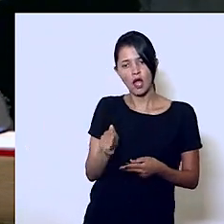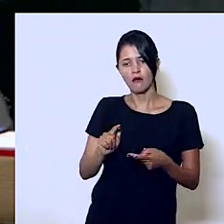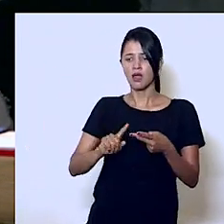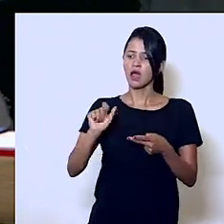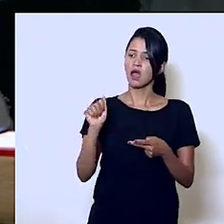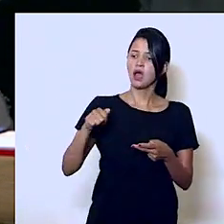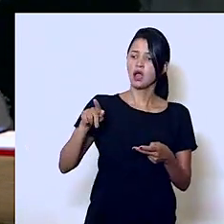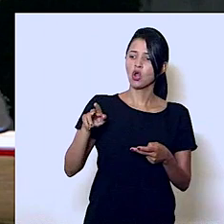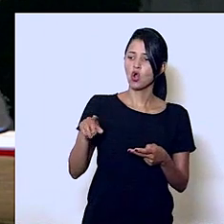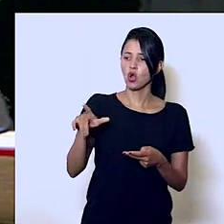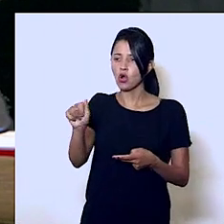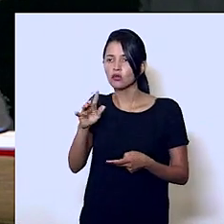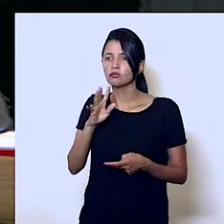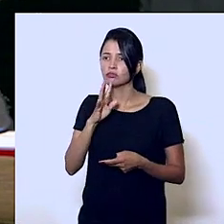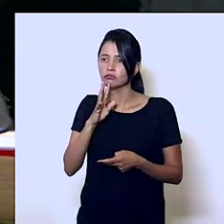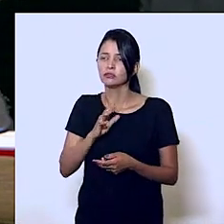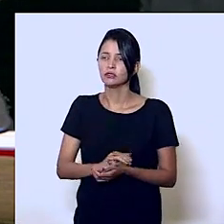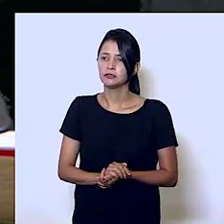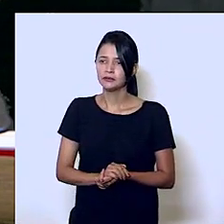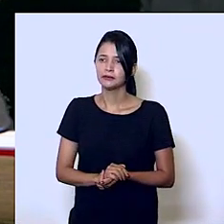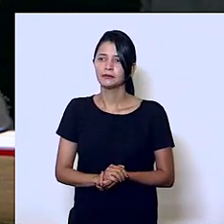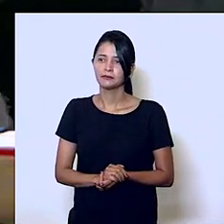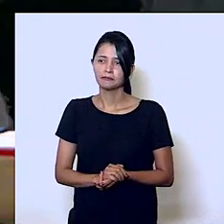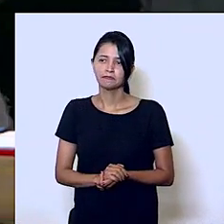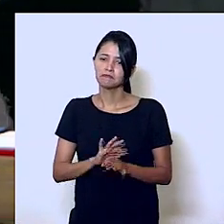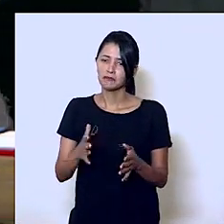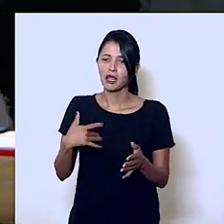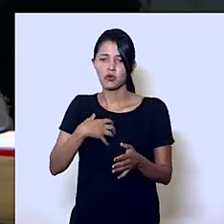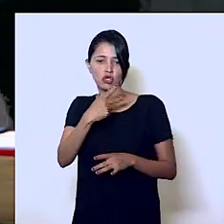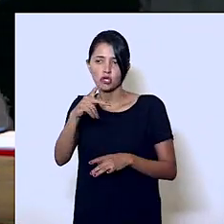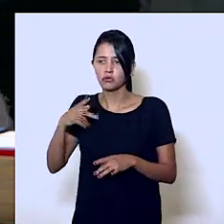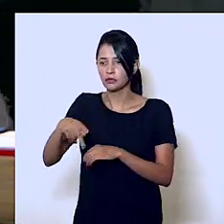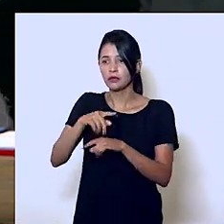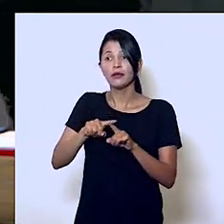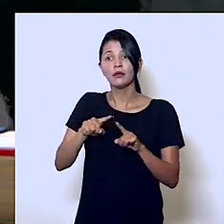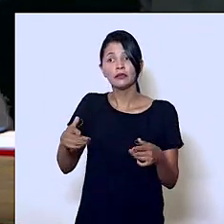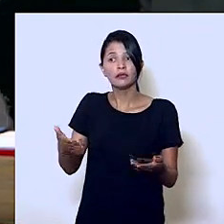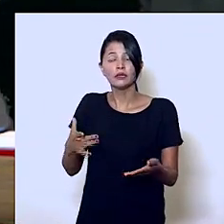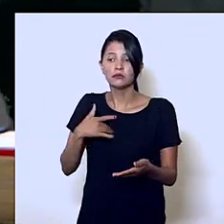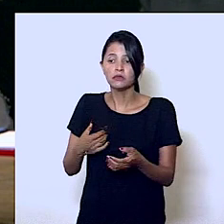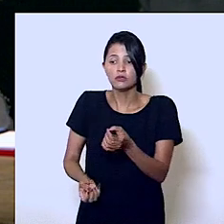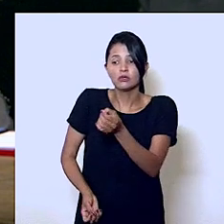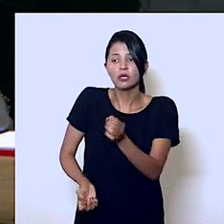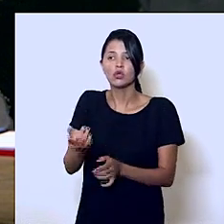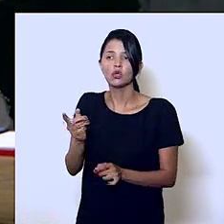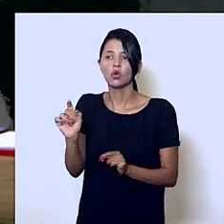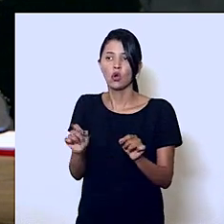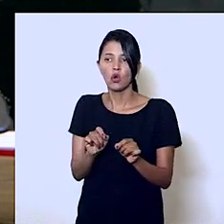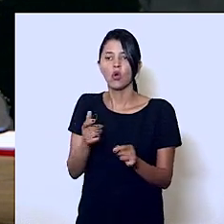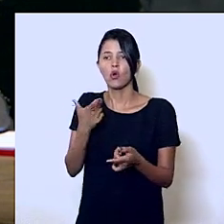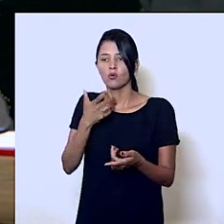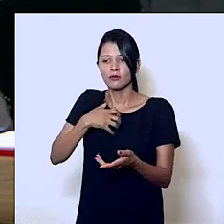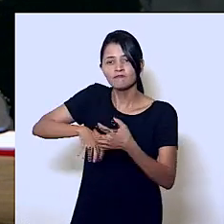bem. Né? Era o jeito dos países se projetarem. Isso imediatamente criou uma enorme empatia